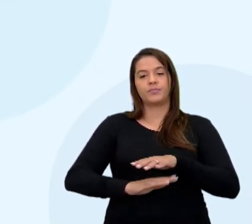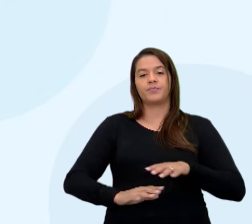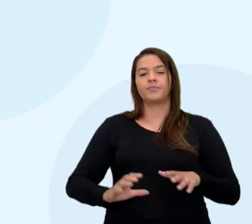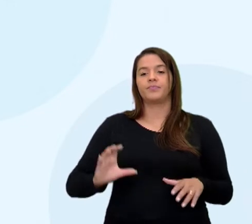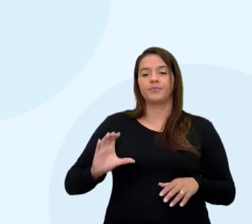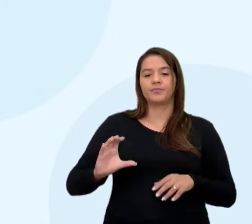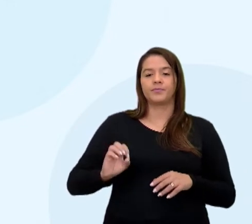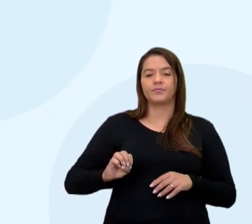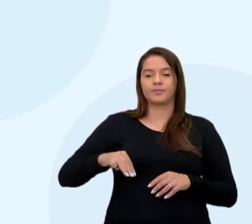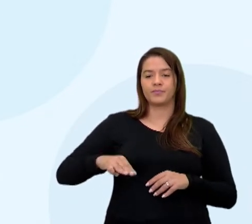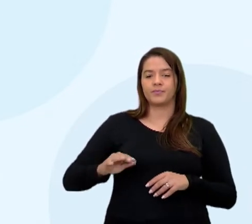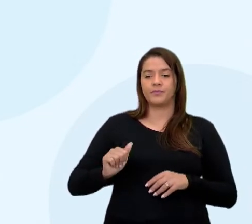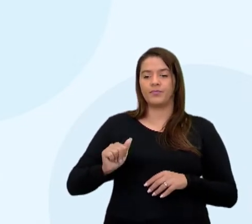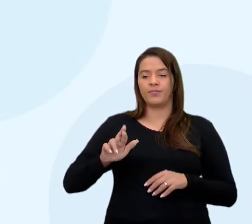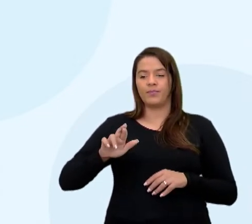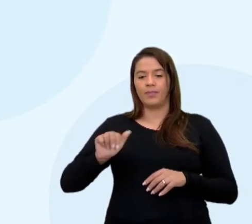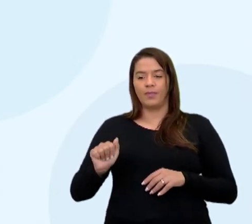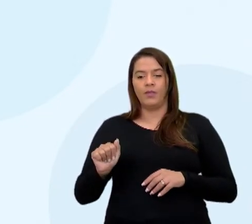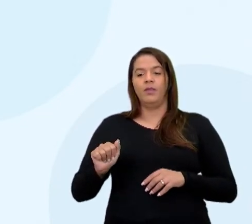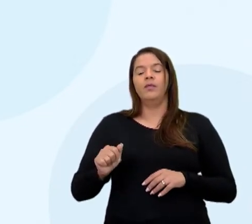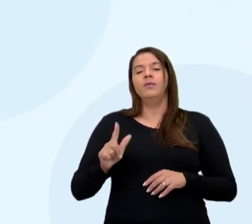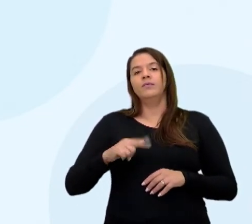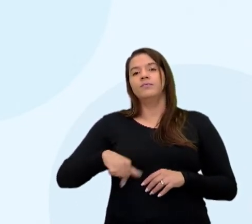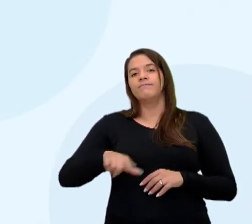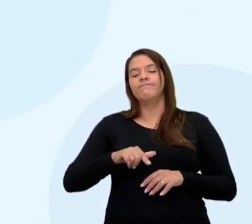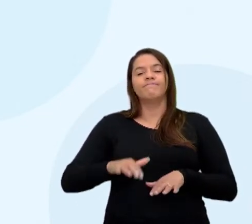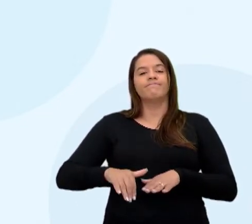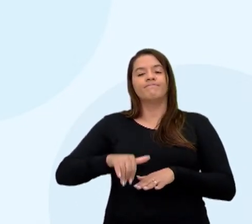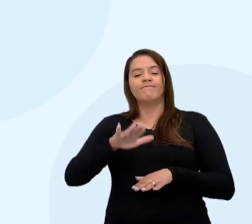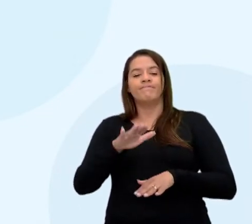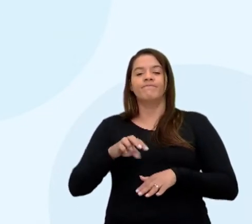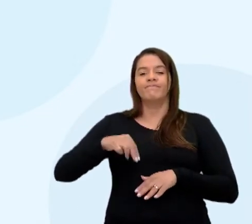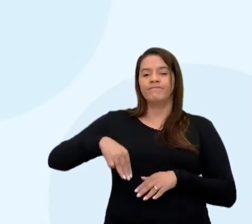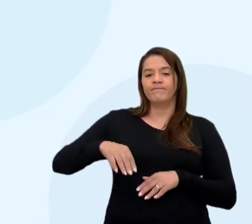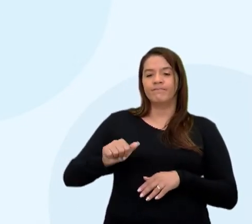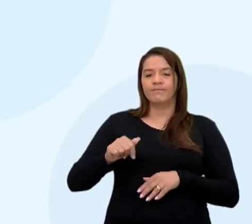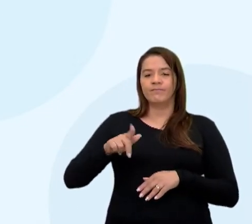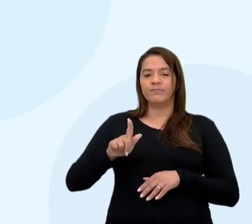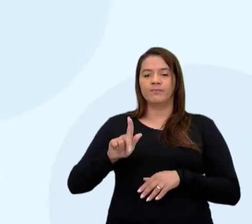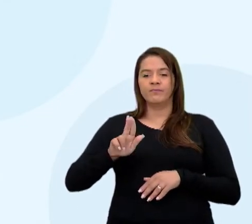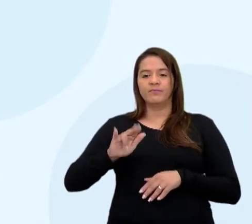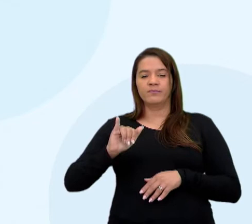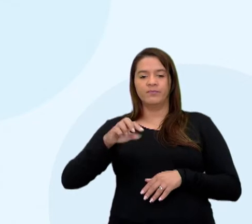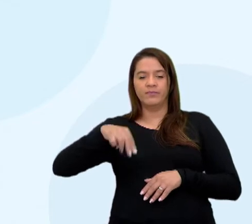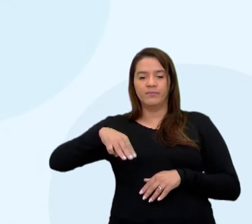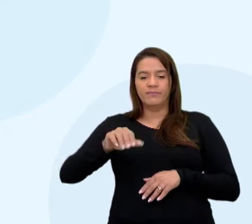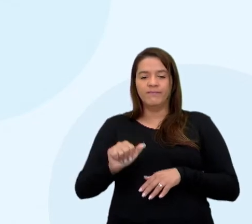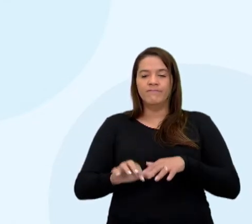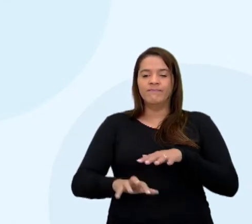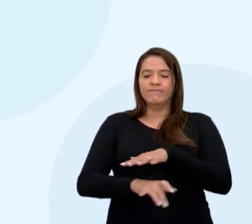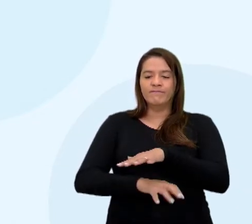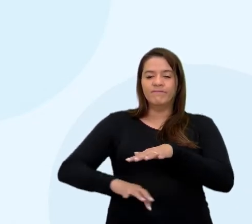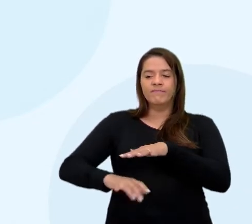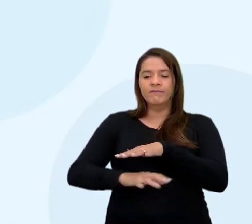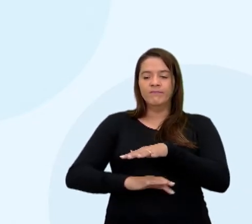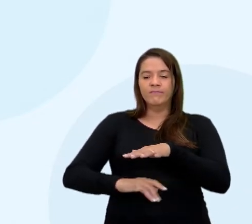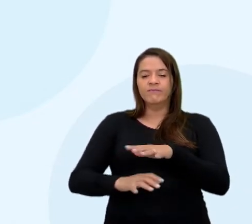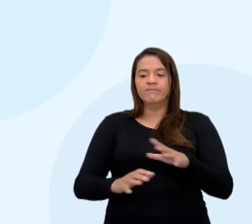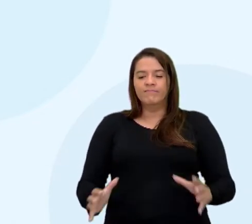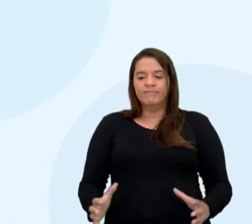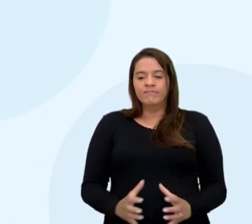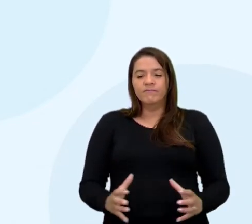magmática. É onde vai se concentrando o magma do vulcão. Então ele vai se acumulando